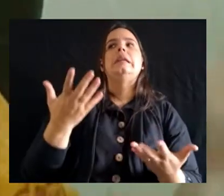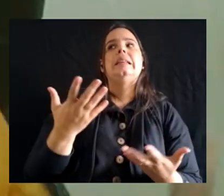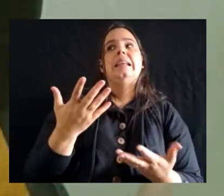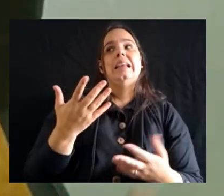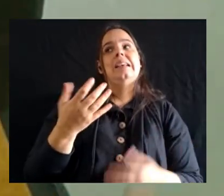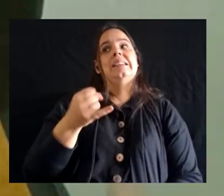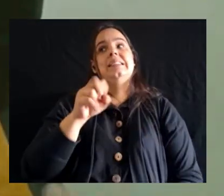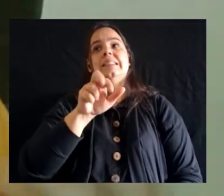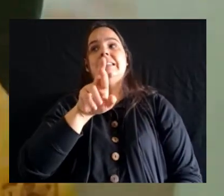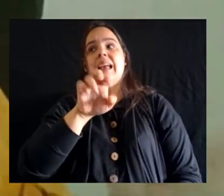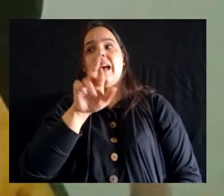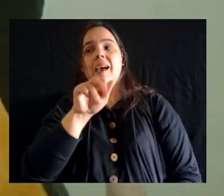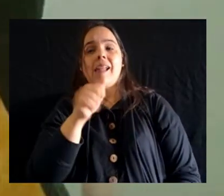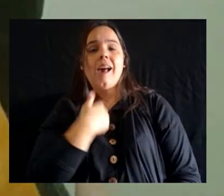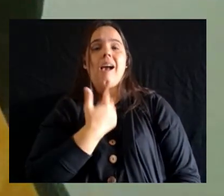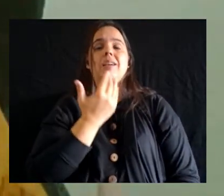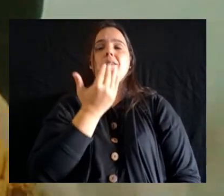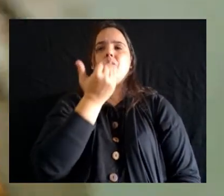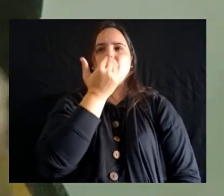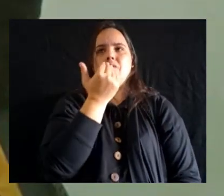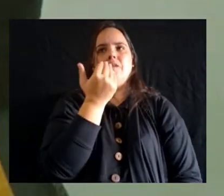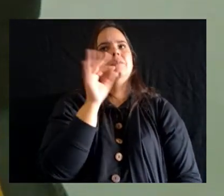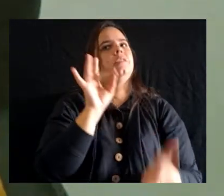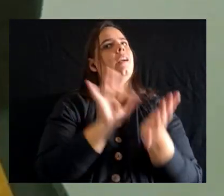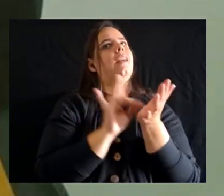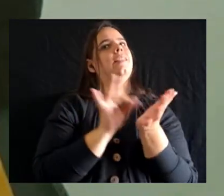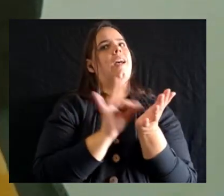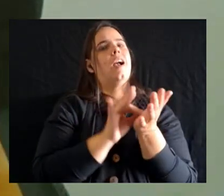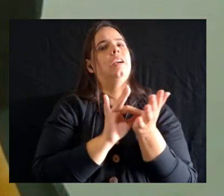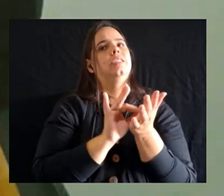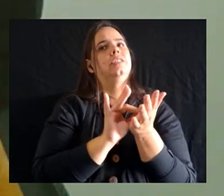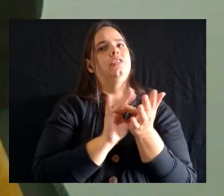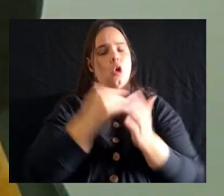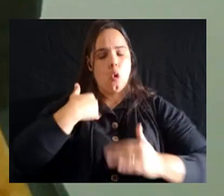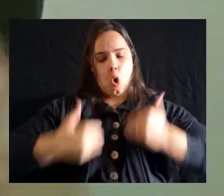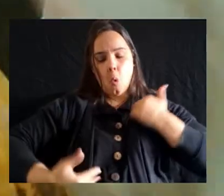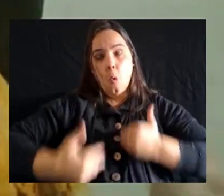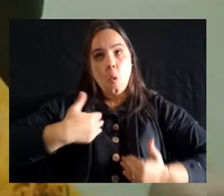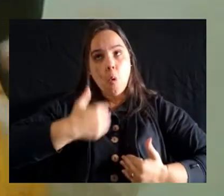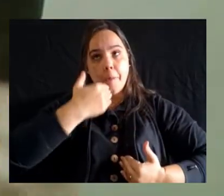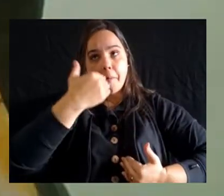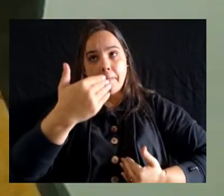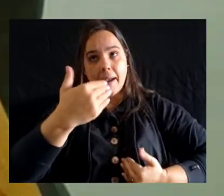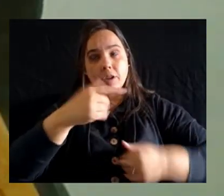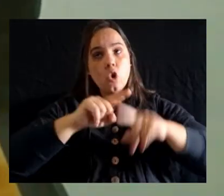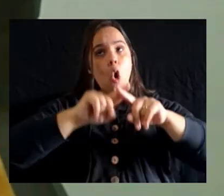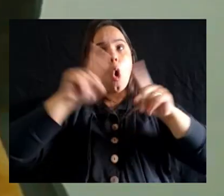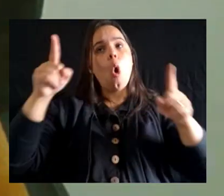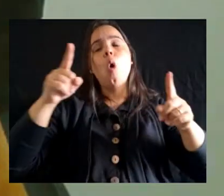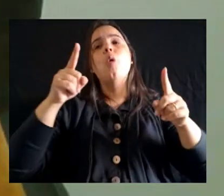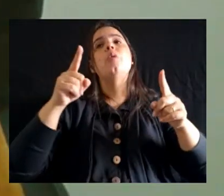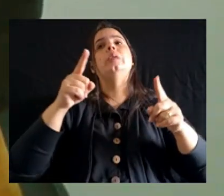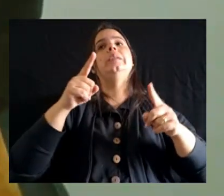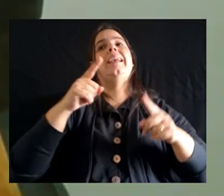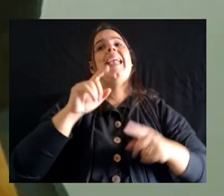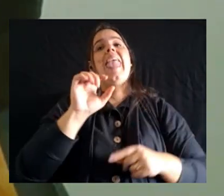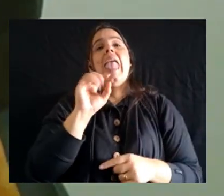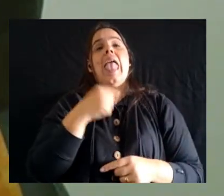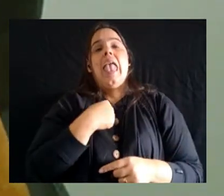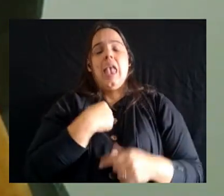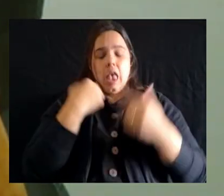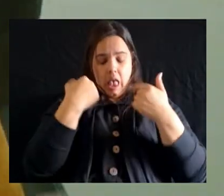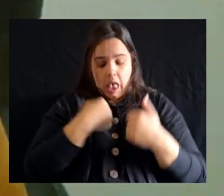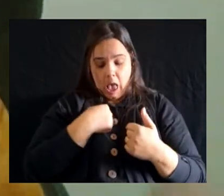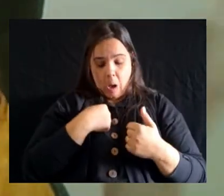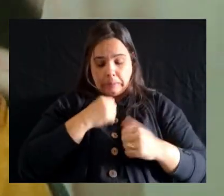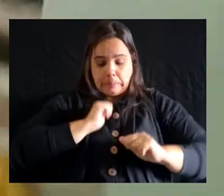uma fome física? É o meu corpo pedindo ou é o meu emocional? Será que eu estou ansiosa e eu não estou querendo descontar na